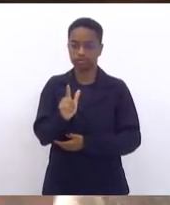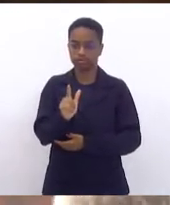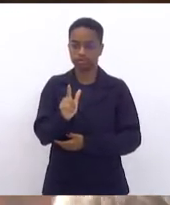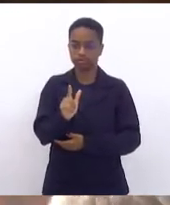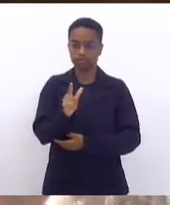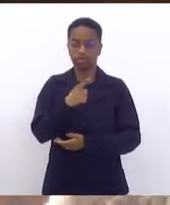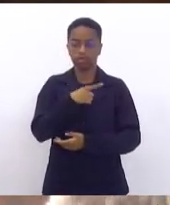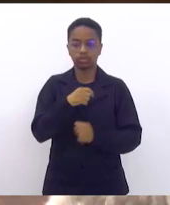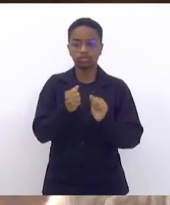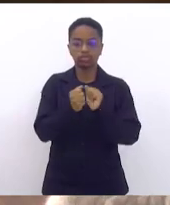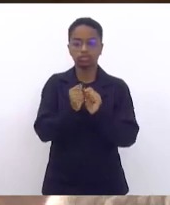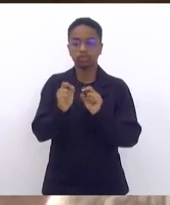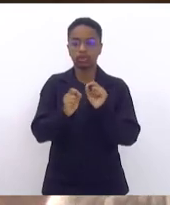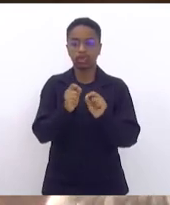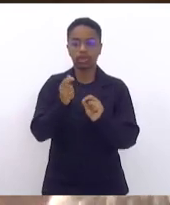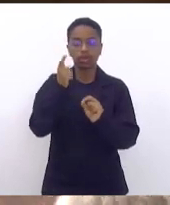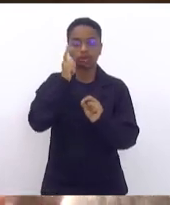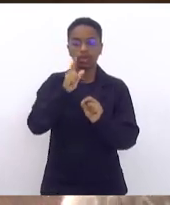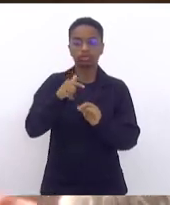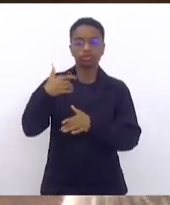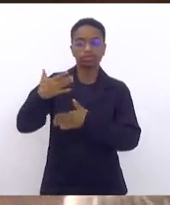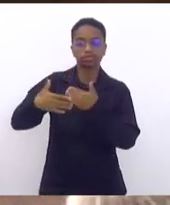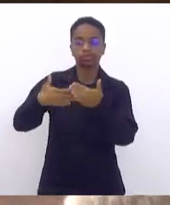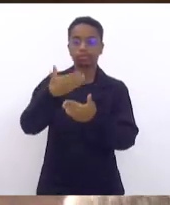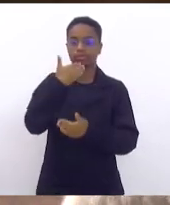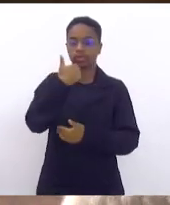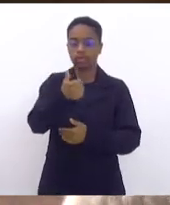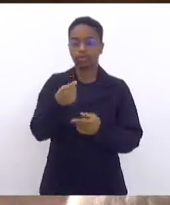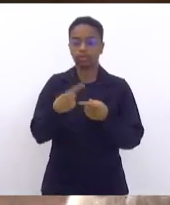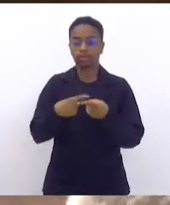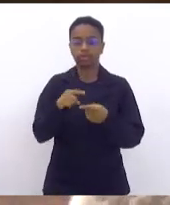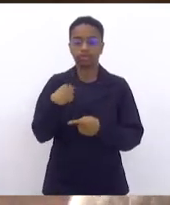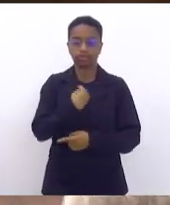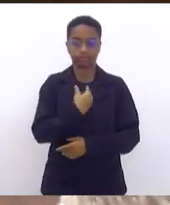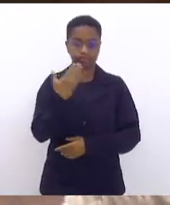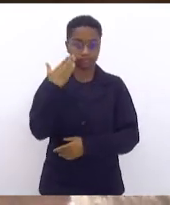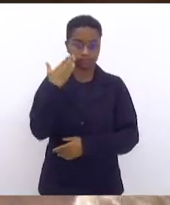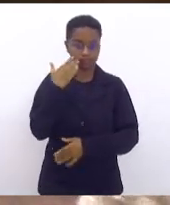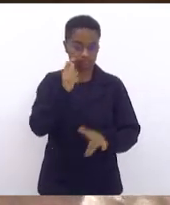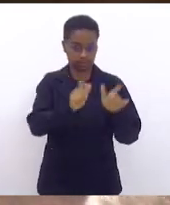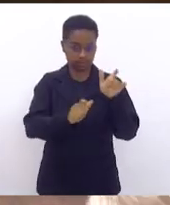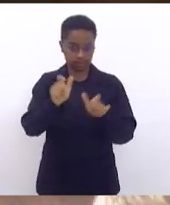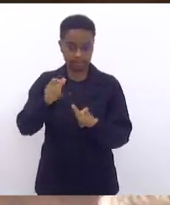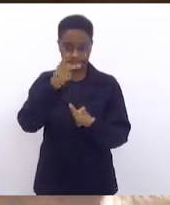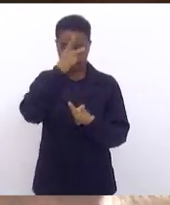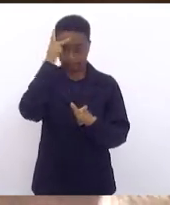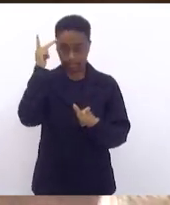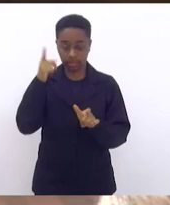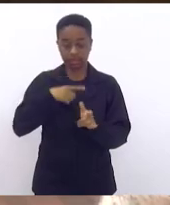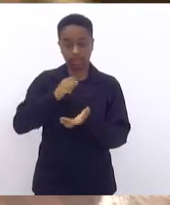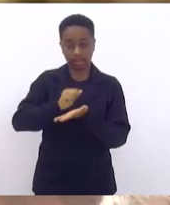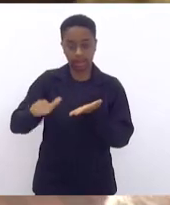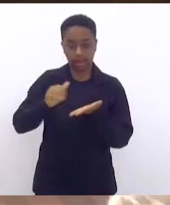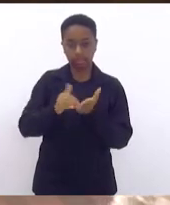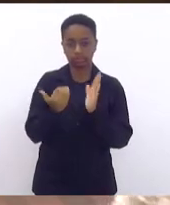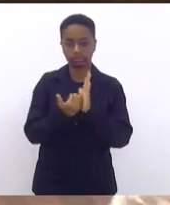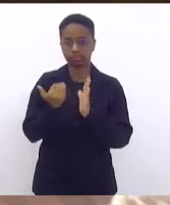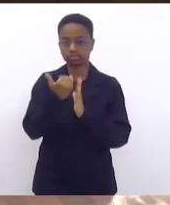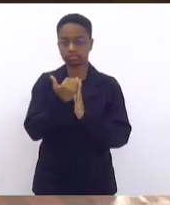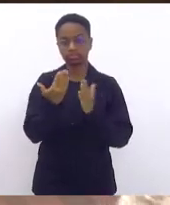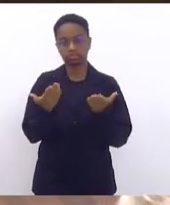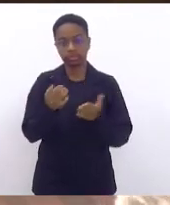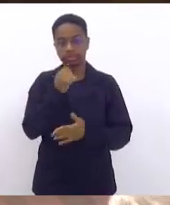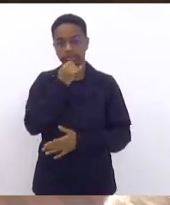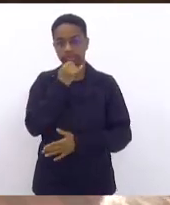a possibilidade de ter um rendimento a mais, pois sabemos que essas pessoas têm um gasto muito grande. Eu,